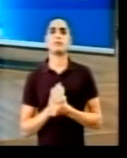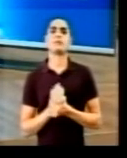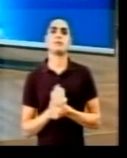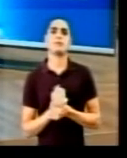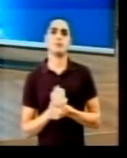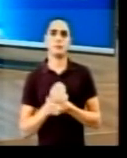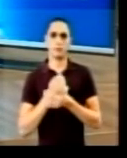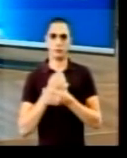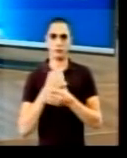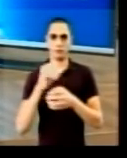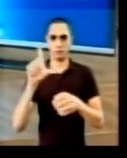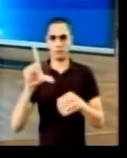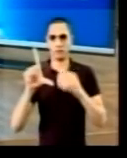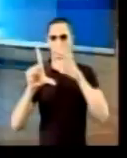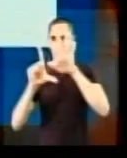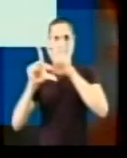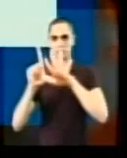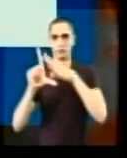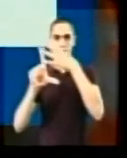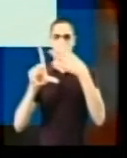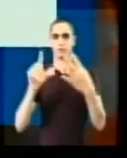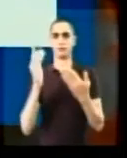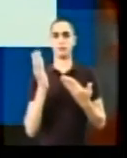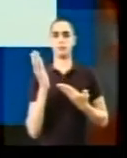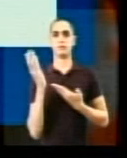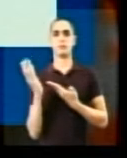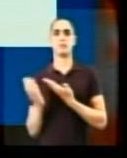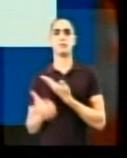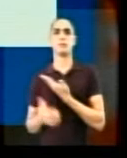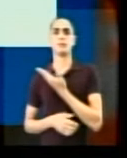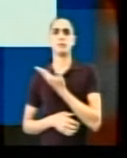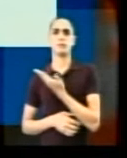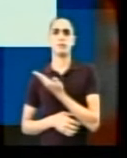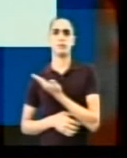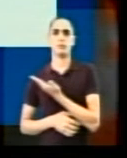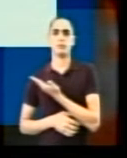Bom, quanto às internações, nós